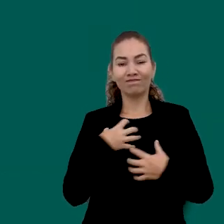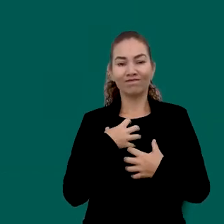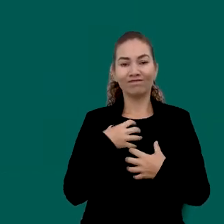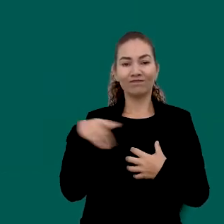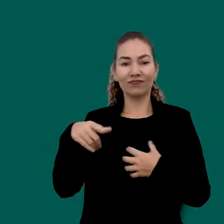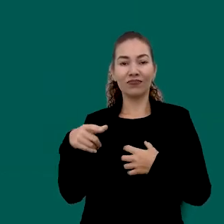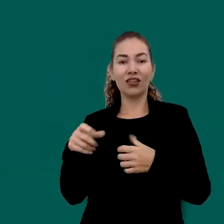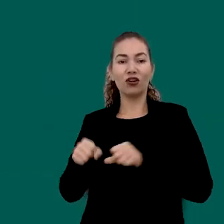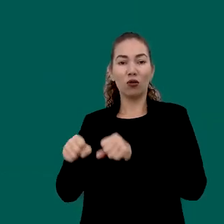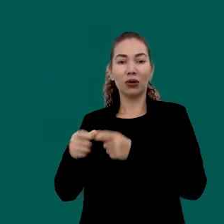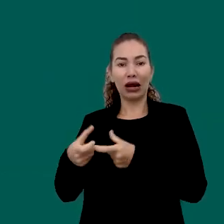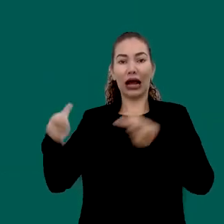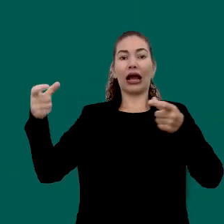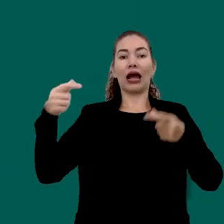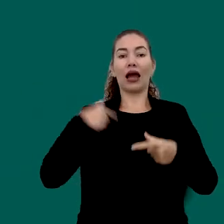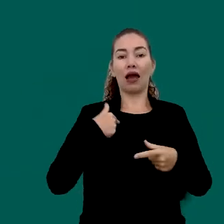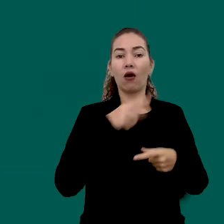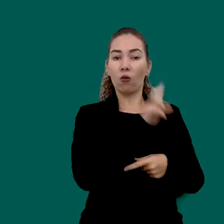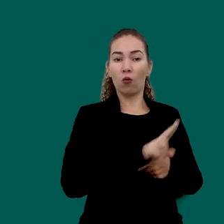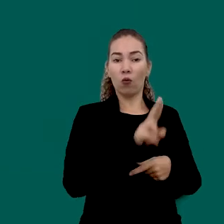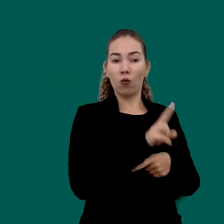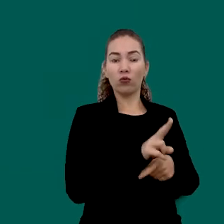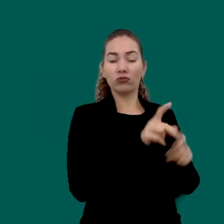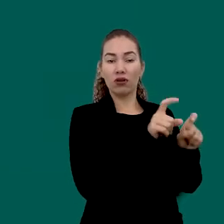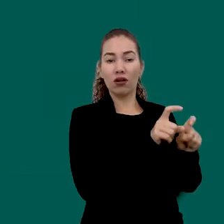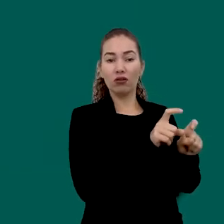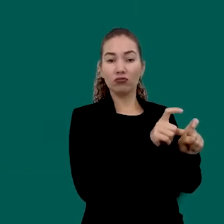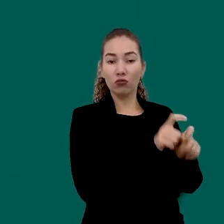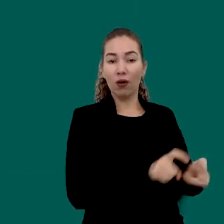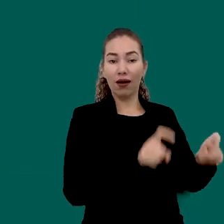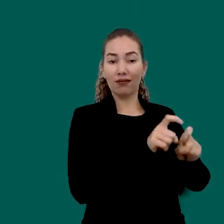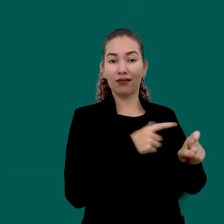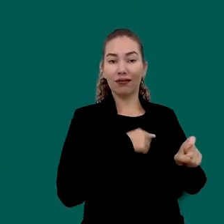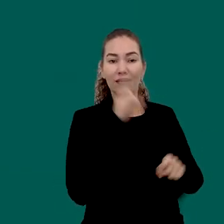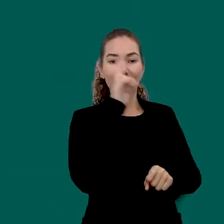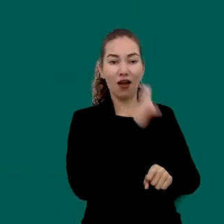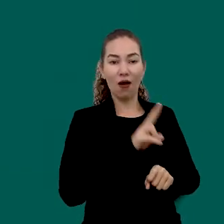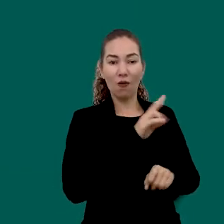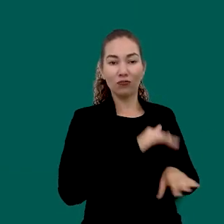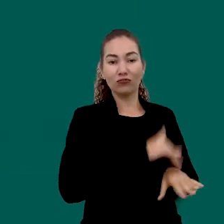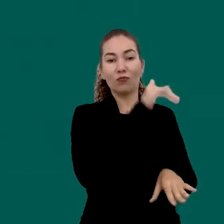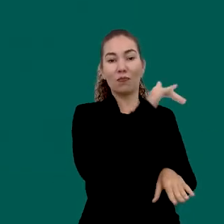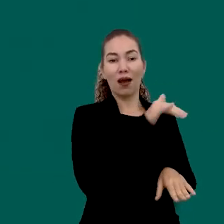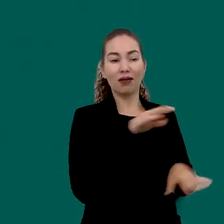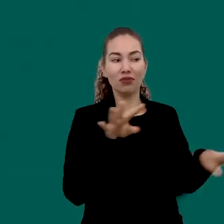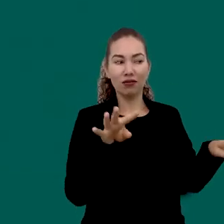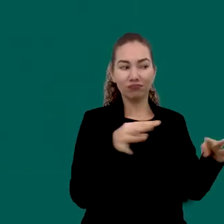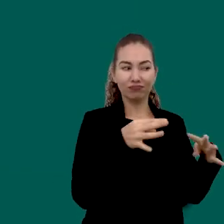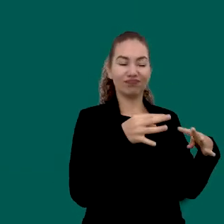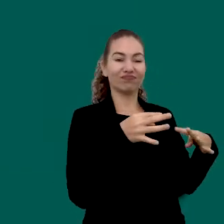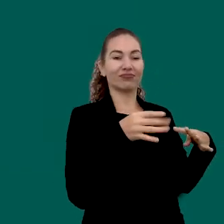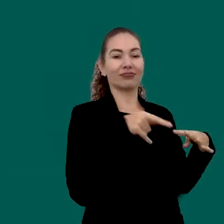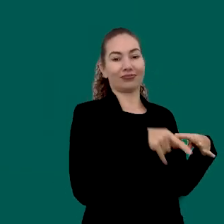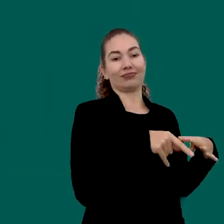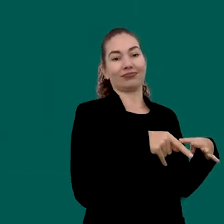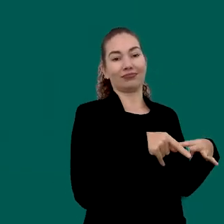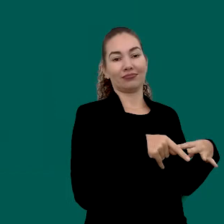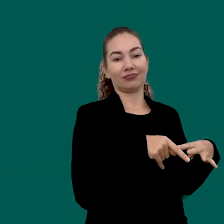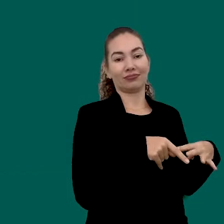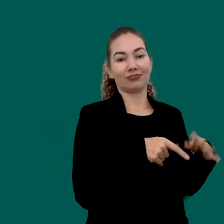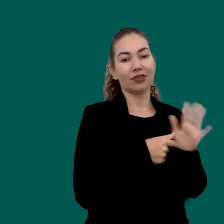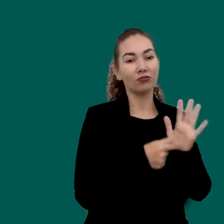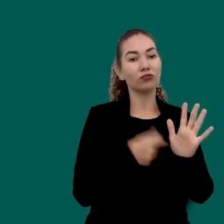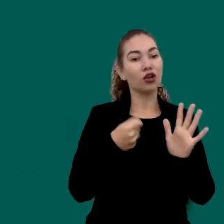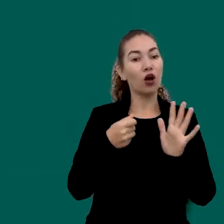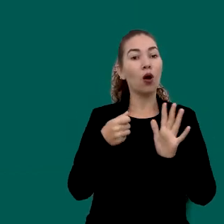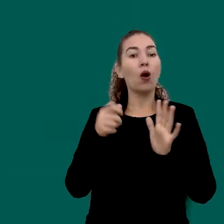bi, eu posso vir aqui com uma ação digital e incomodar esse cara, mostrar para ele como eu estou forte no digital e atrair um público. Né? Então,